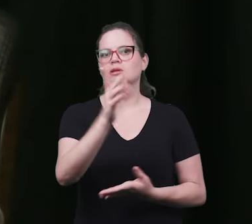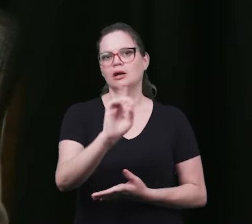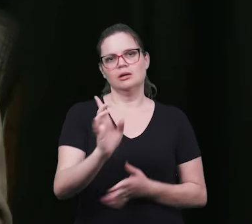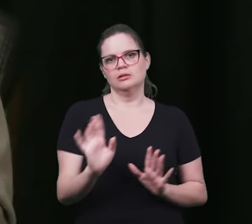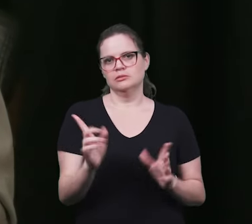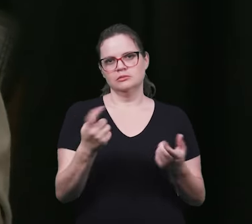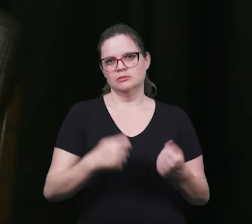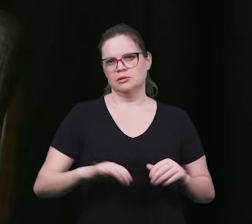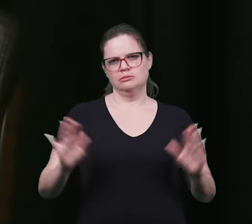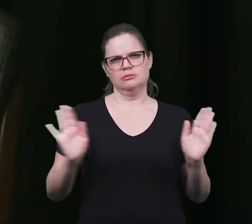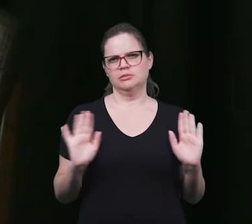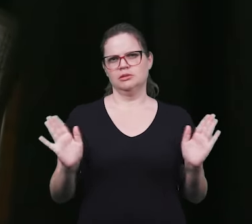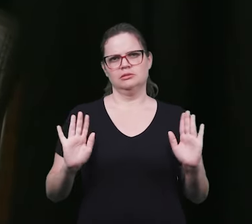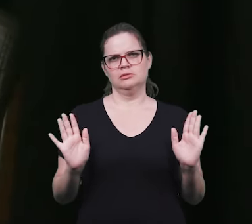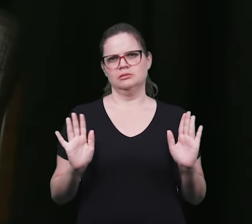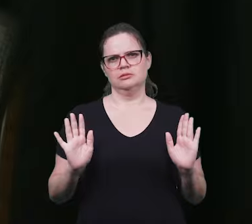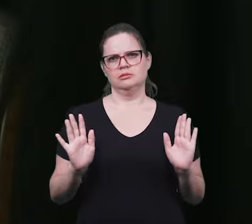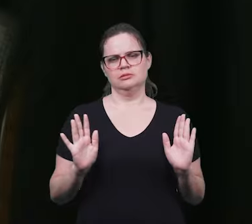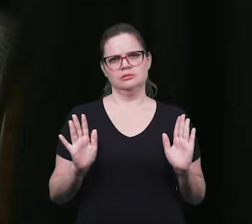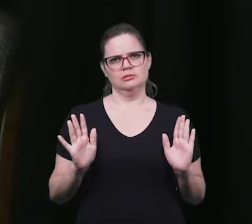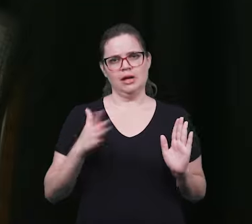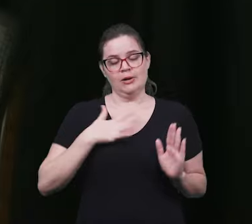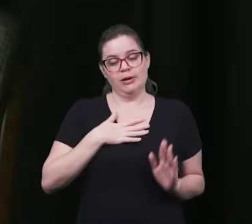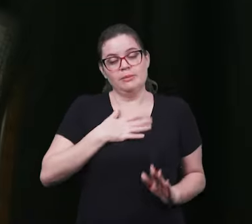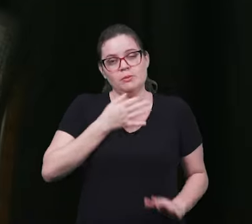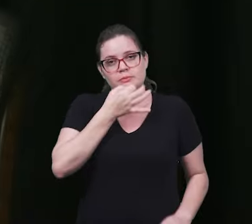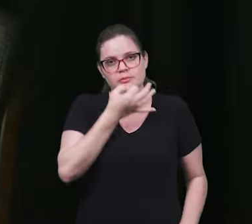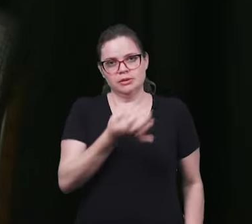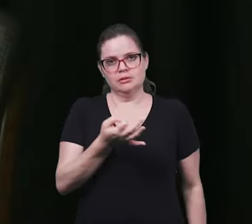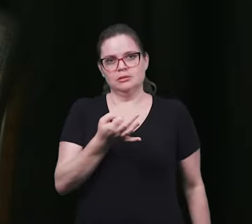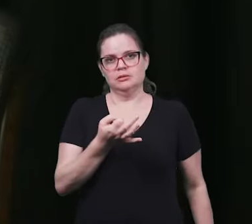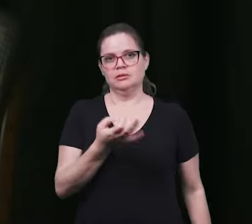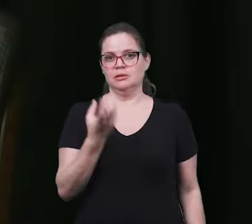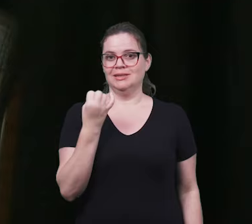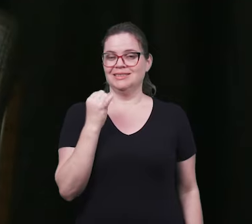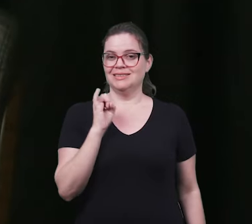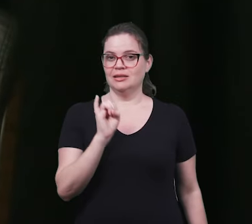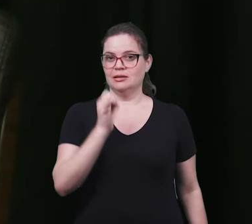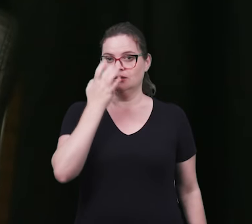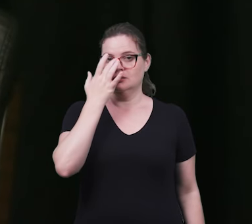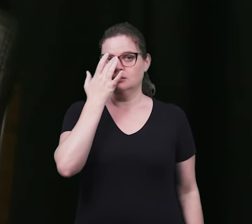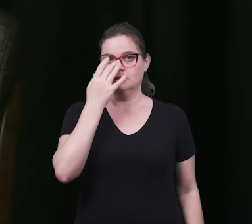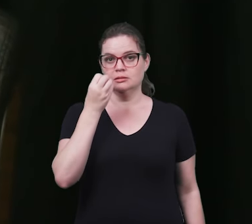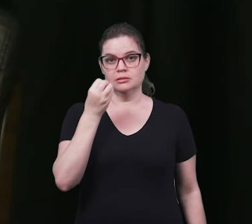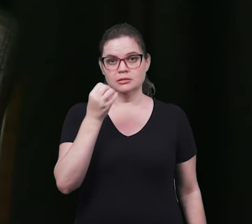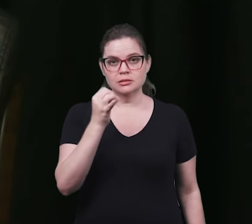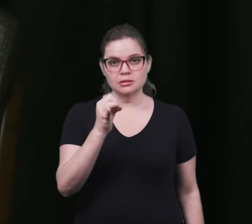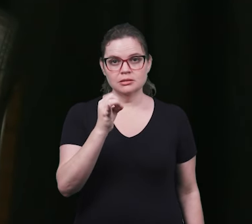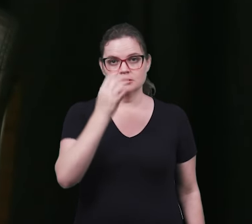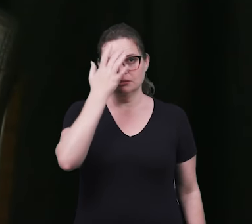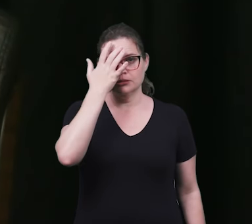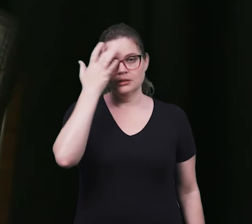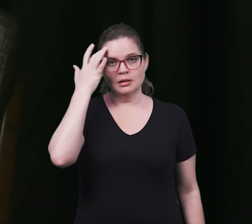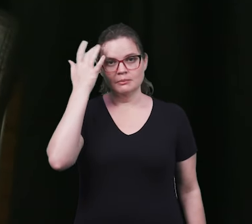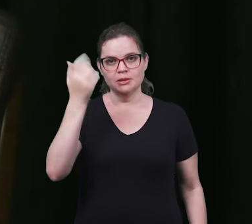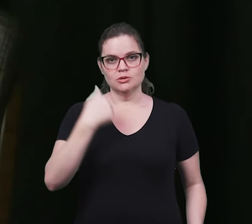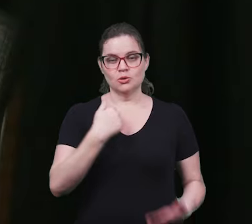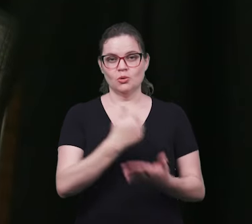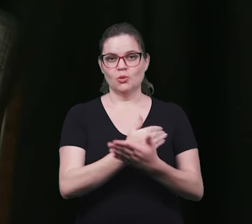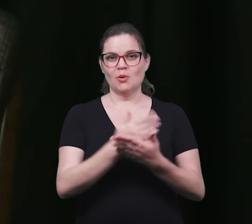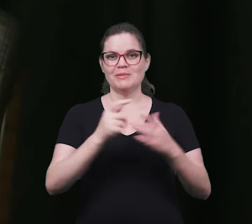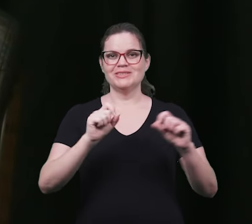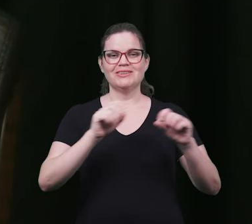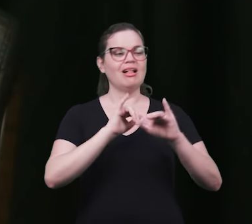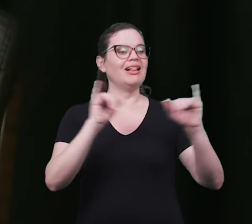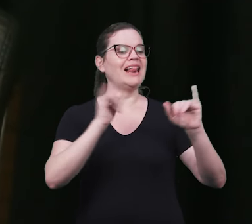aí é opinião própria, né? Se a pessoa ela começou a fazer propaganda do